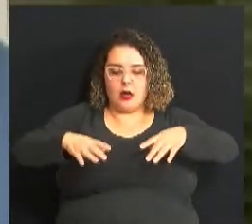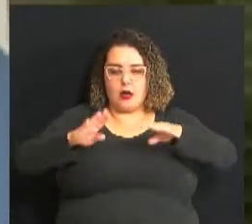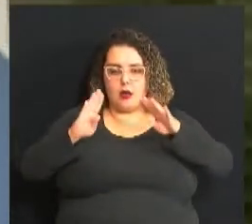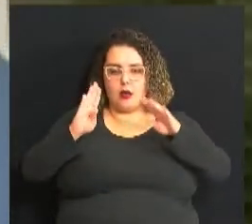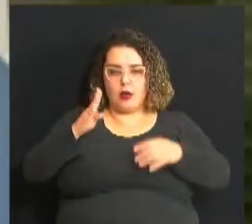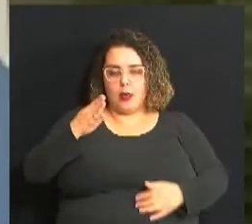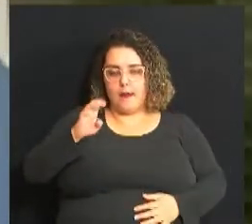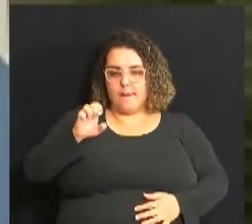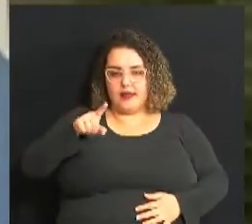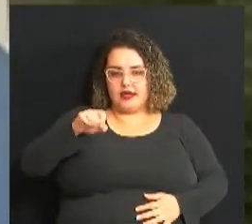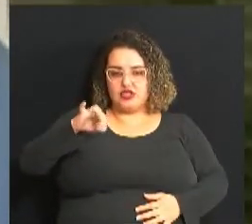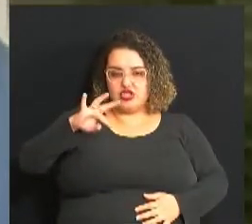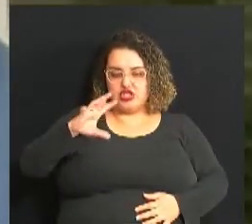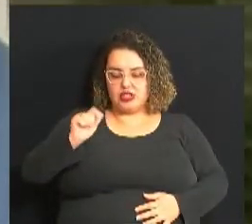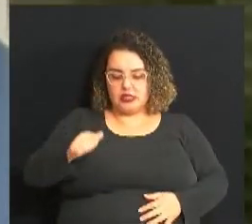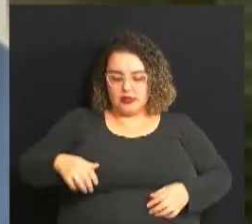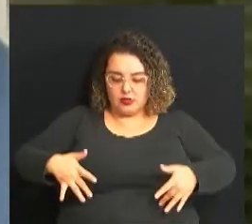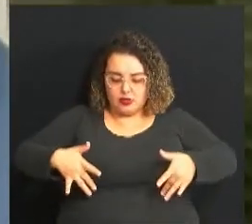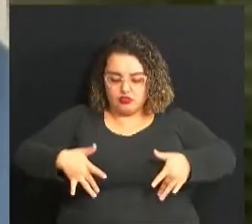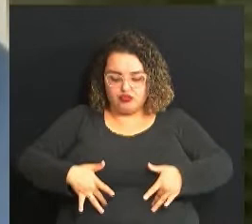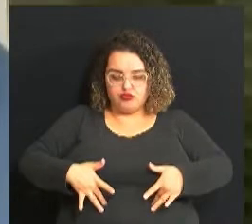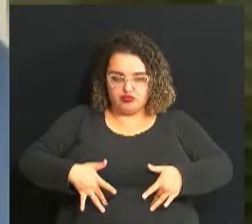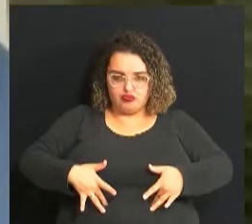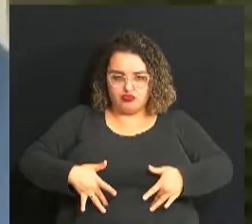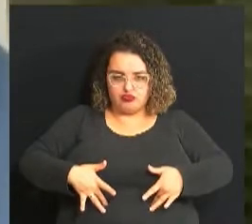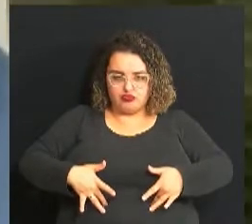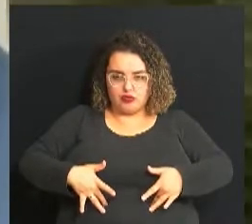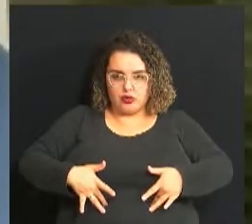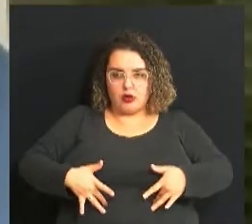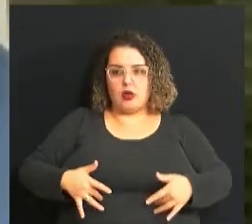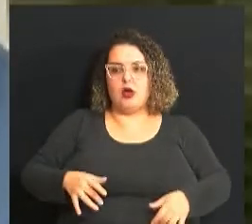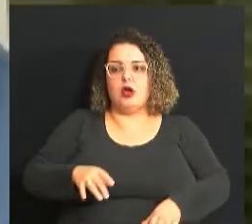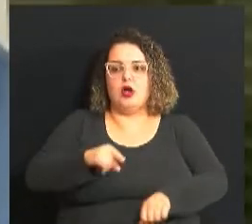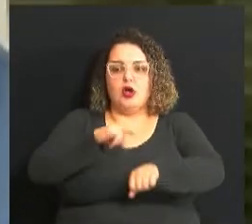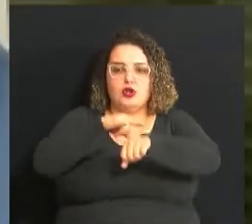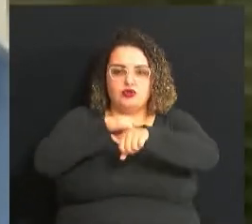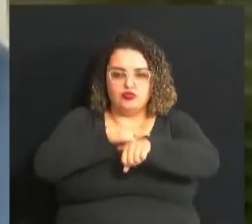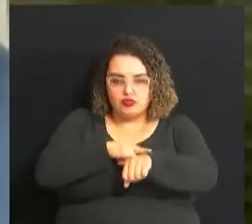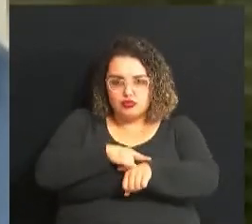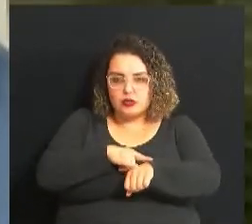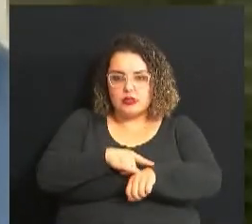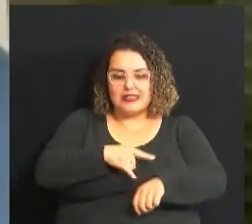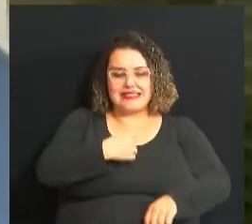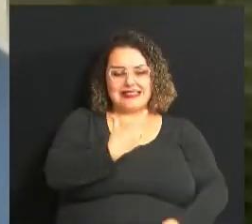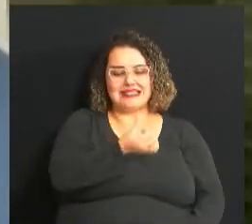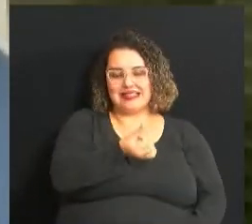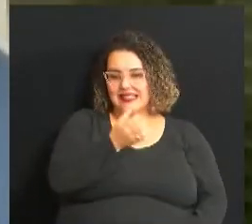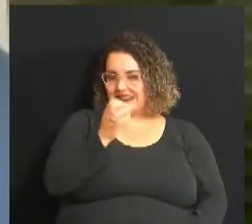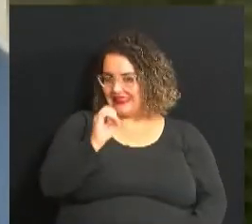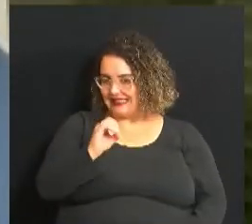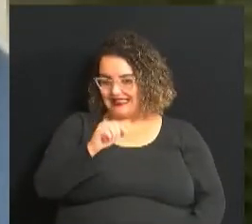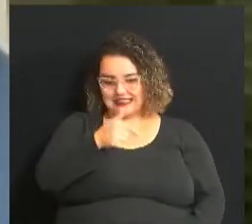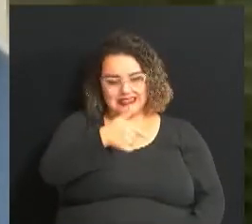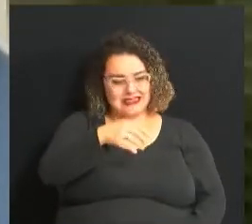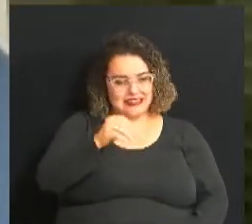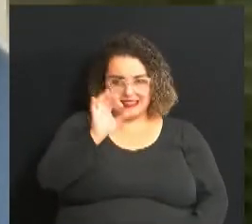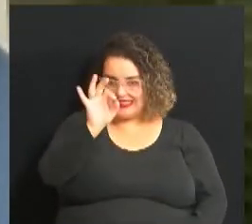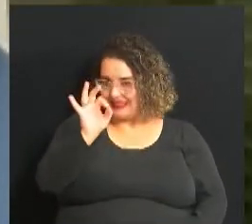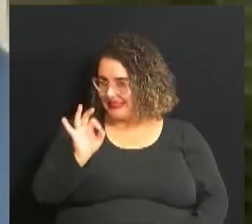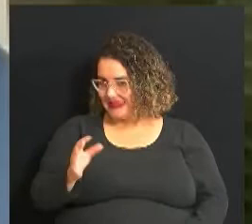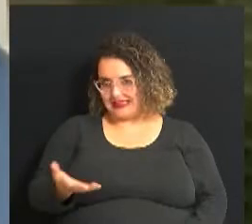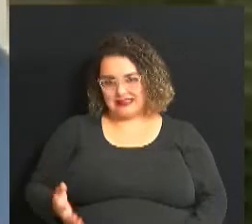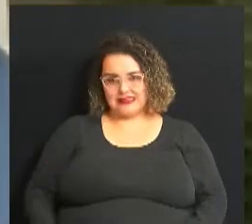câncer de bexiga, em 60% a 70% das vezes tem alguma